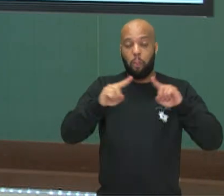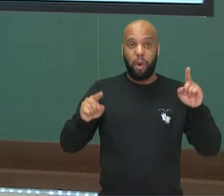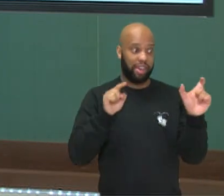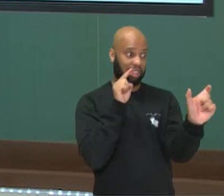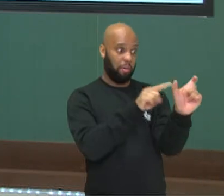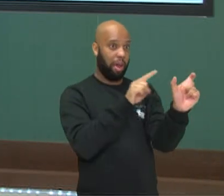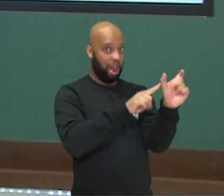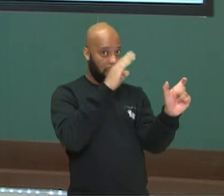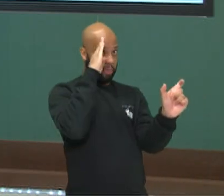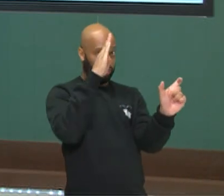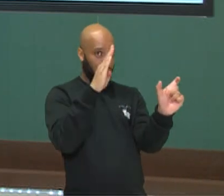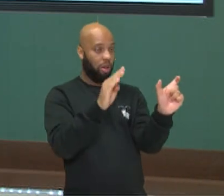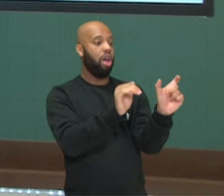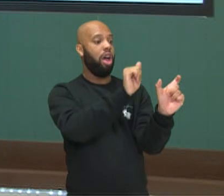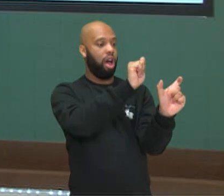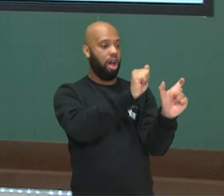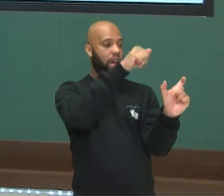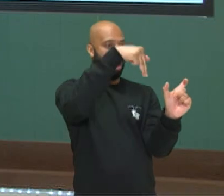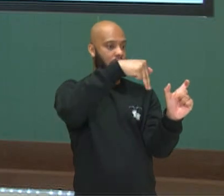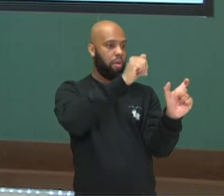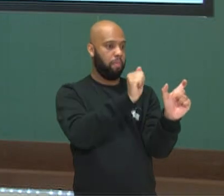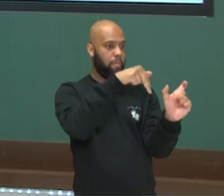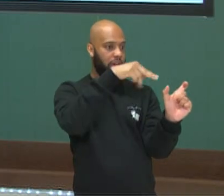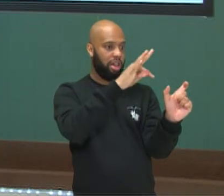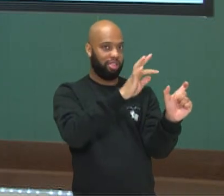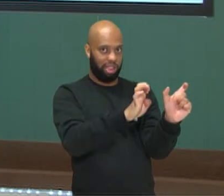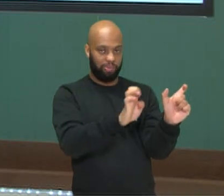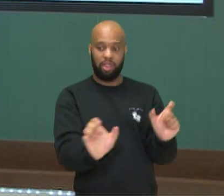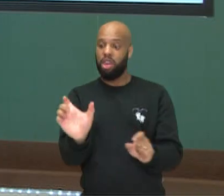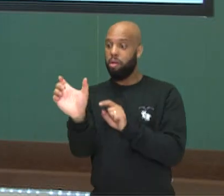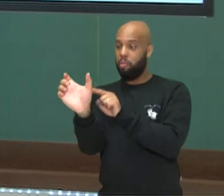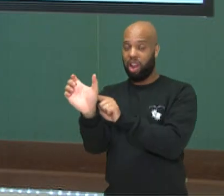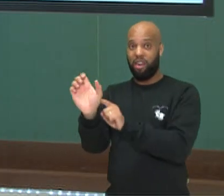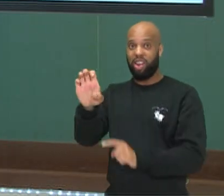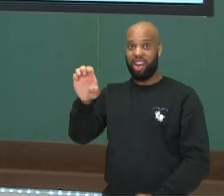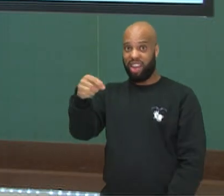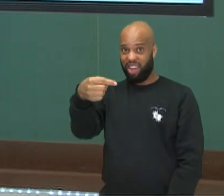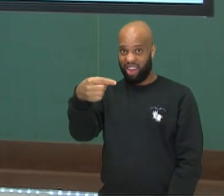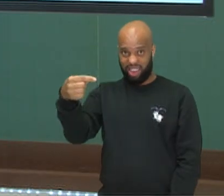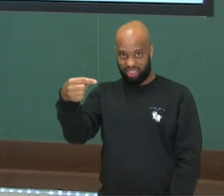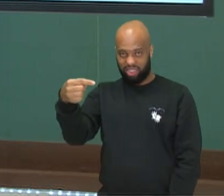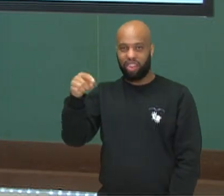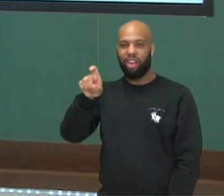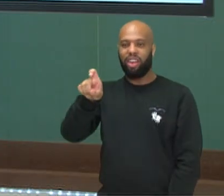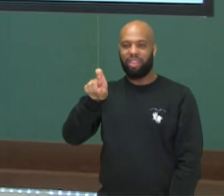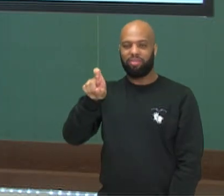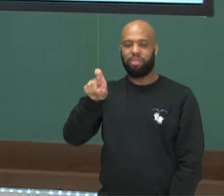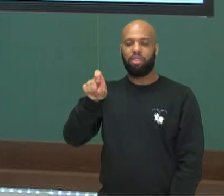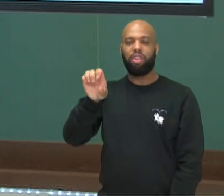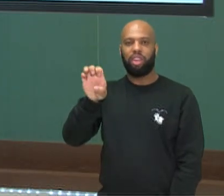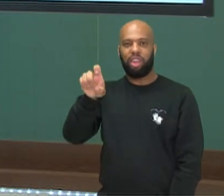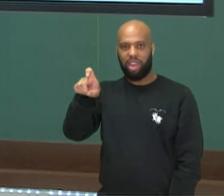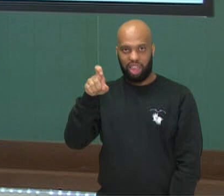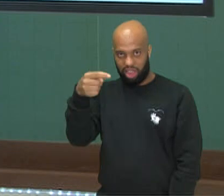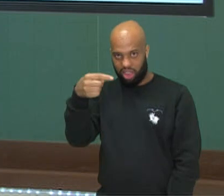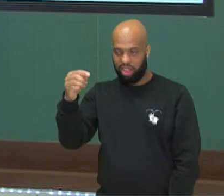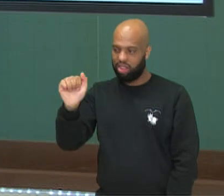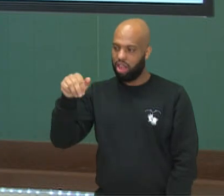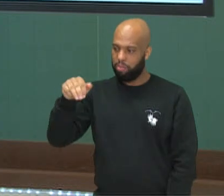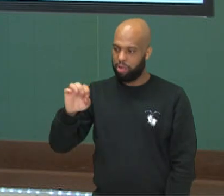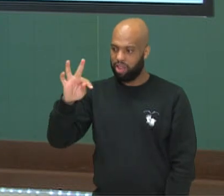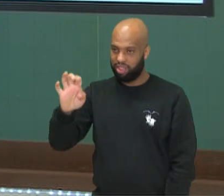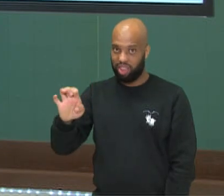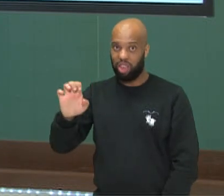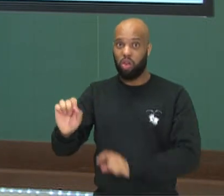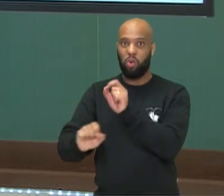raiz. Ou seja, do radical, palavra principal, tudo que vem antes eu chamo de prefixo. E